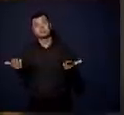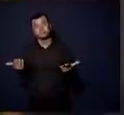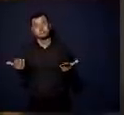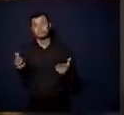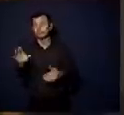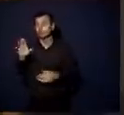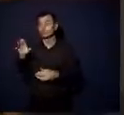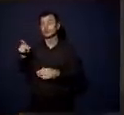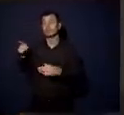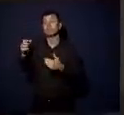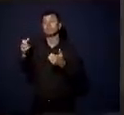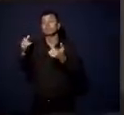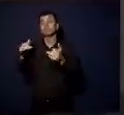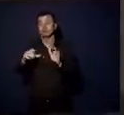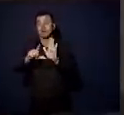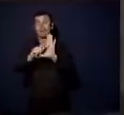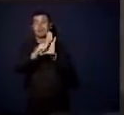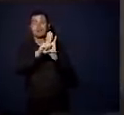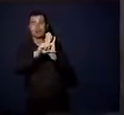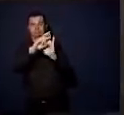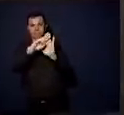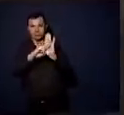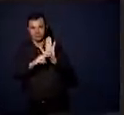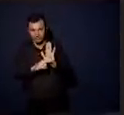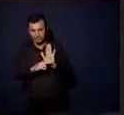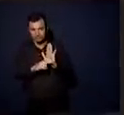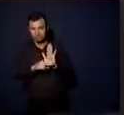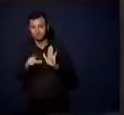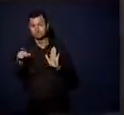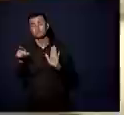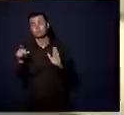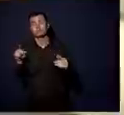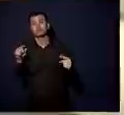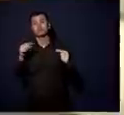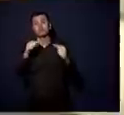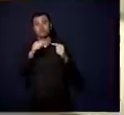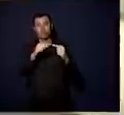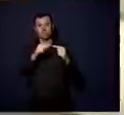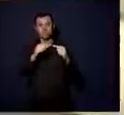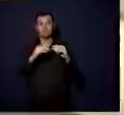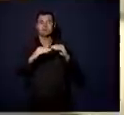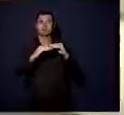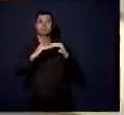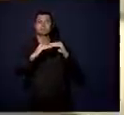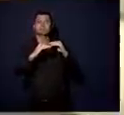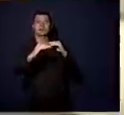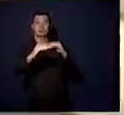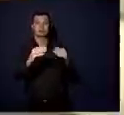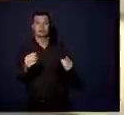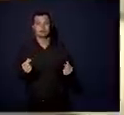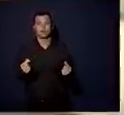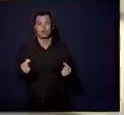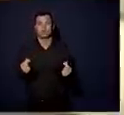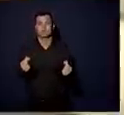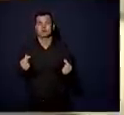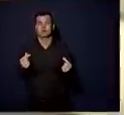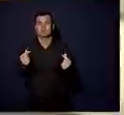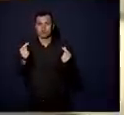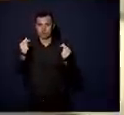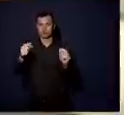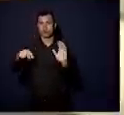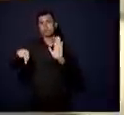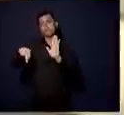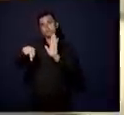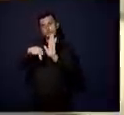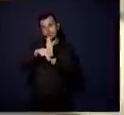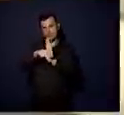explicar para o pessoal é uma lei que estabelece os parâmetros macroeconômico do orçamento sobre os